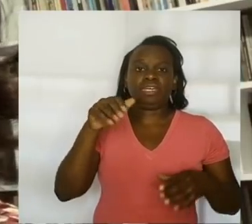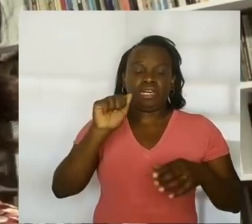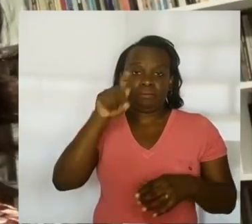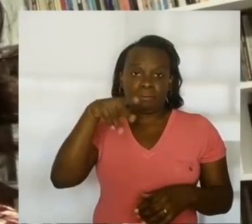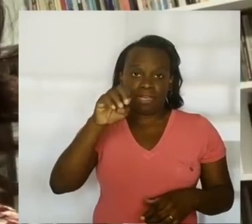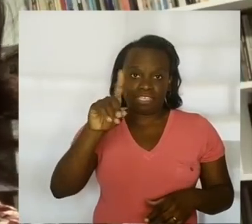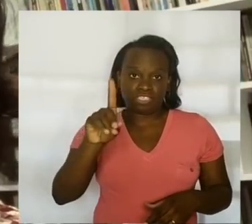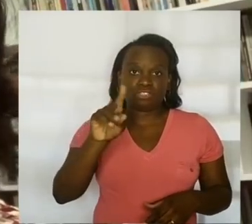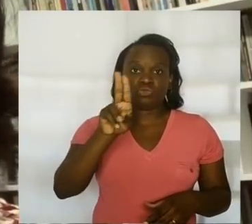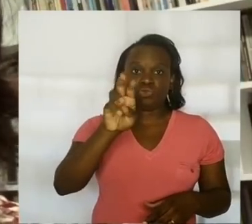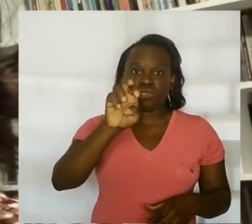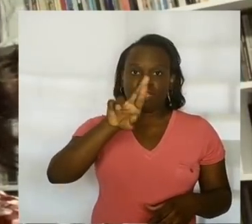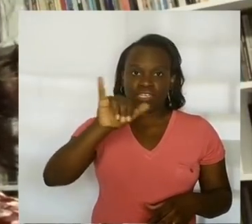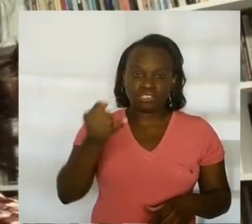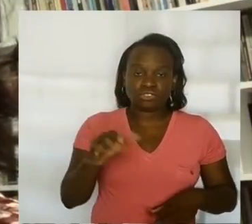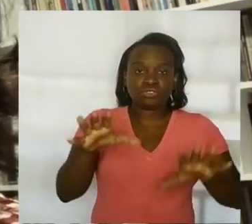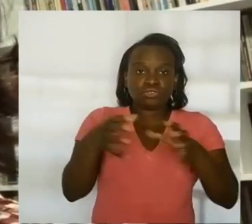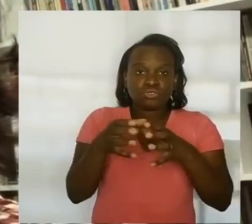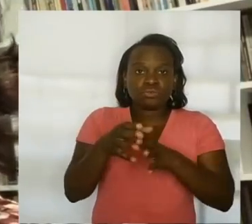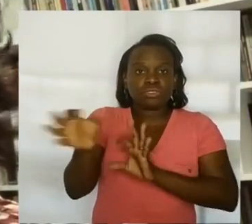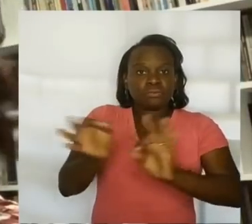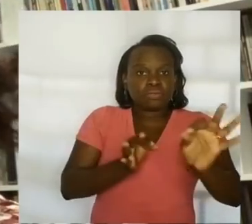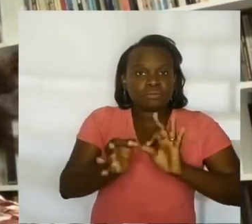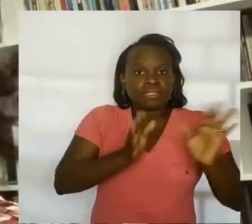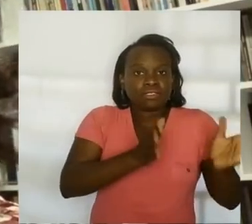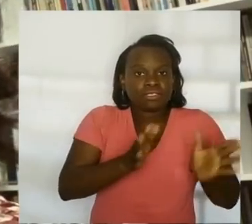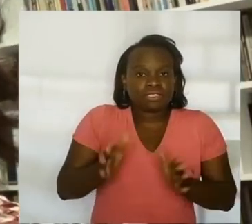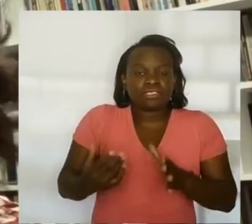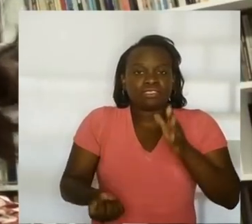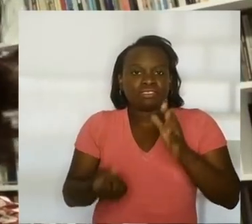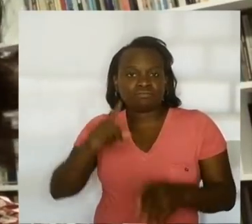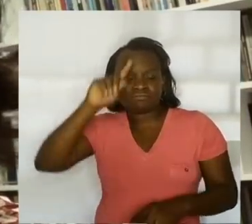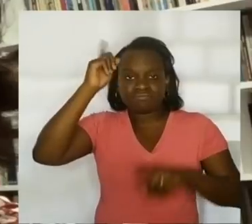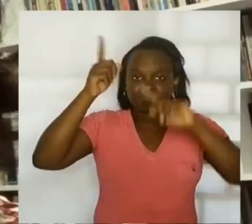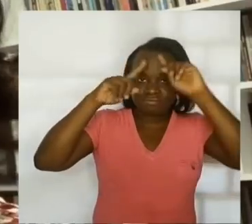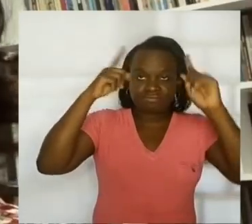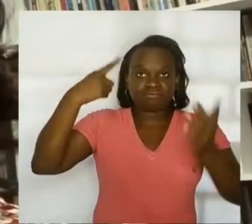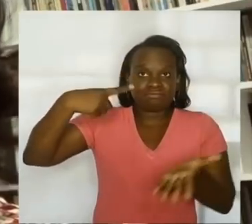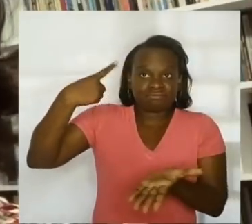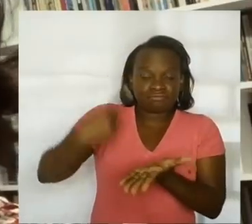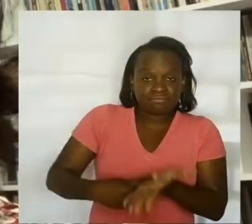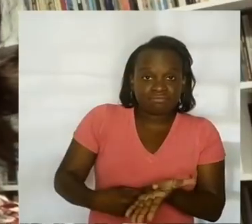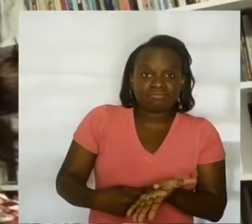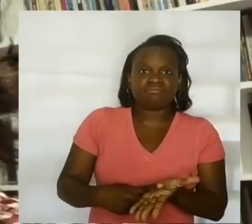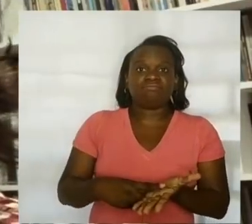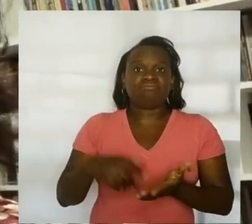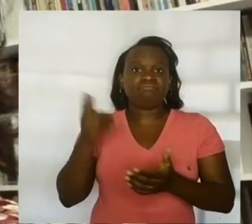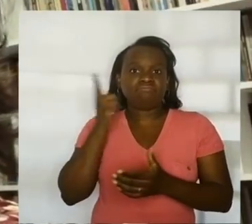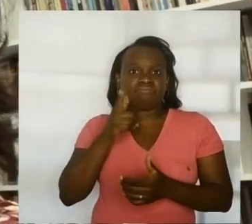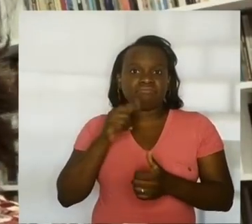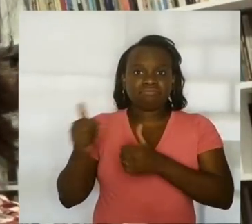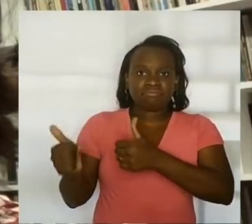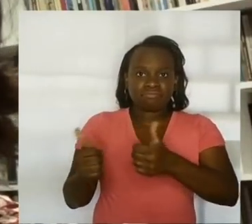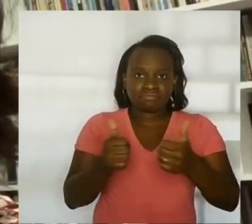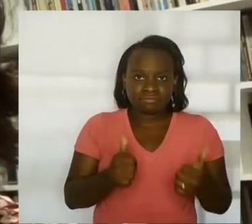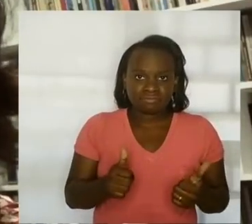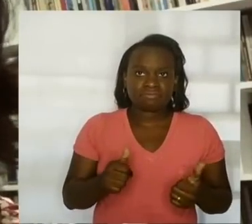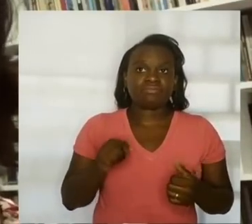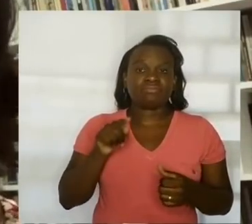que com sua equipe organizaram de forma muito criativa, comprometida e